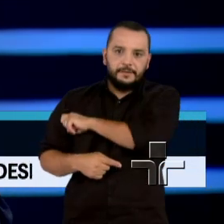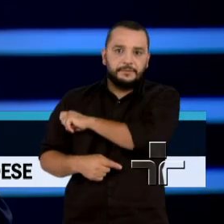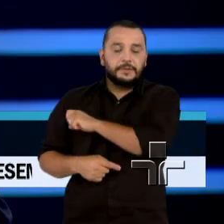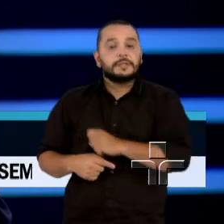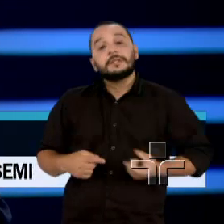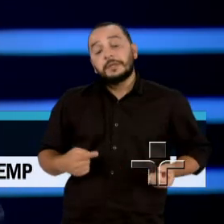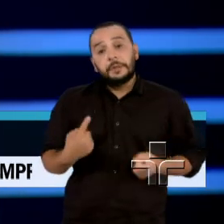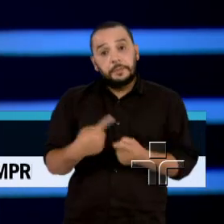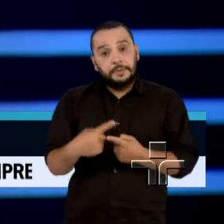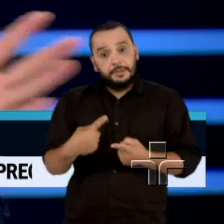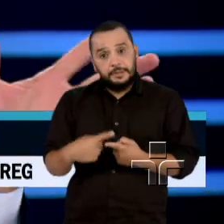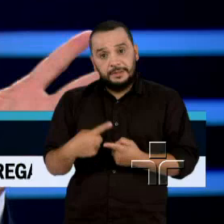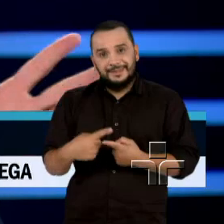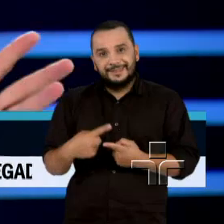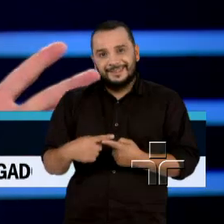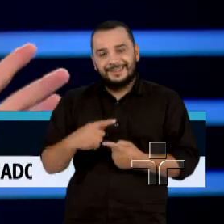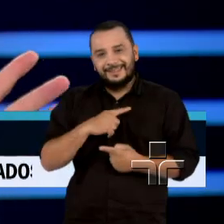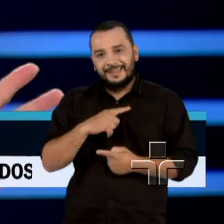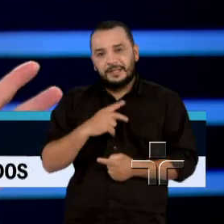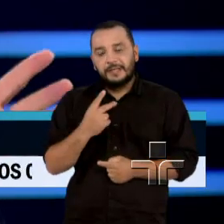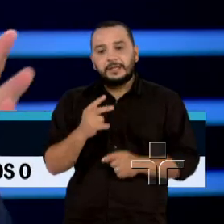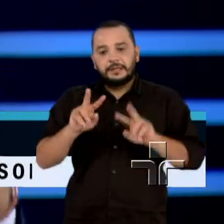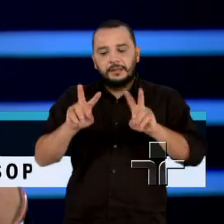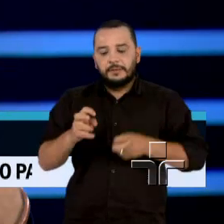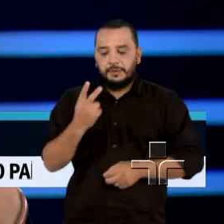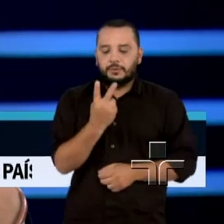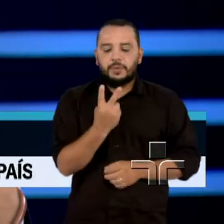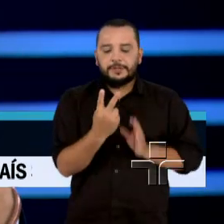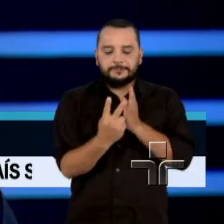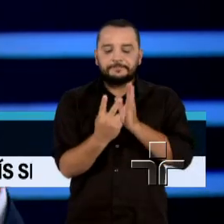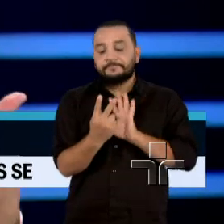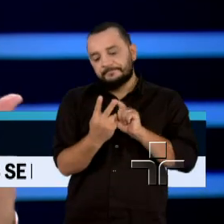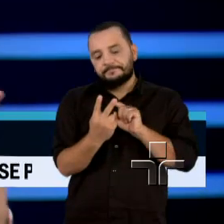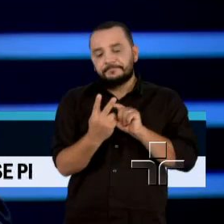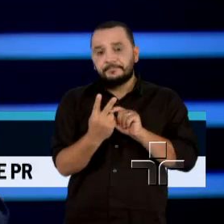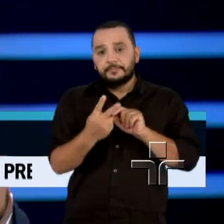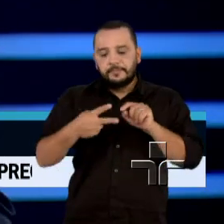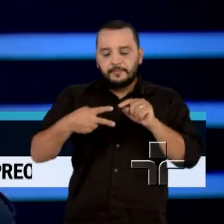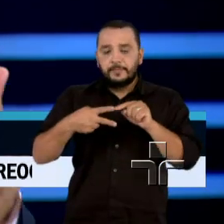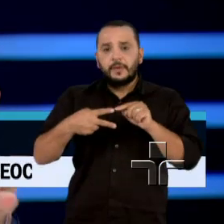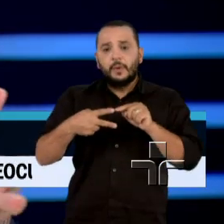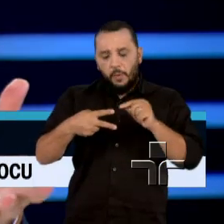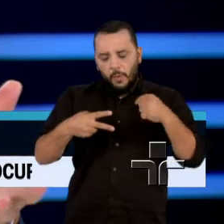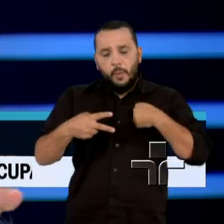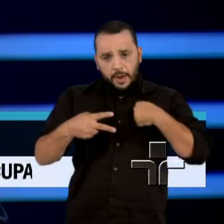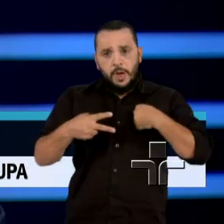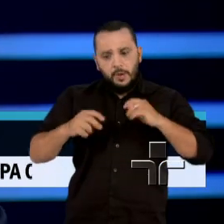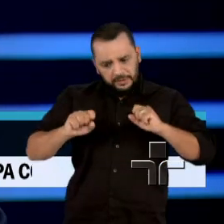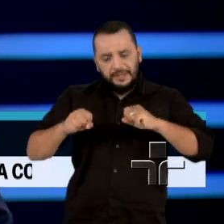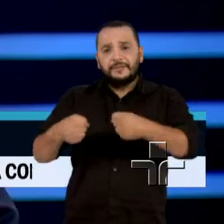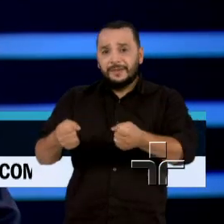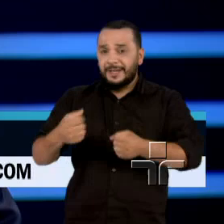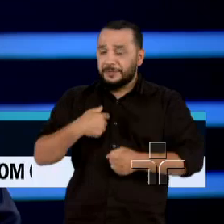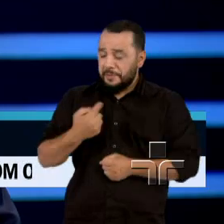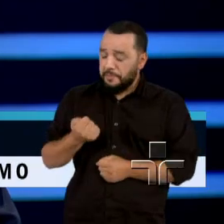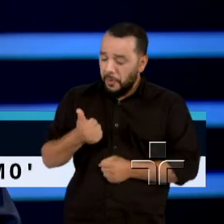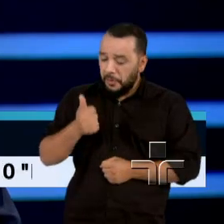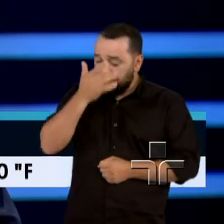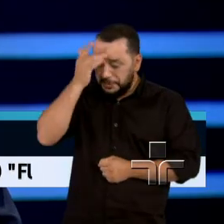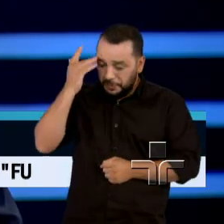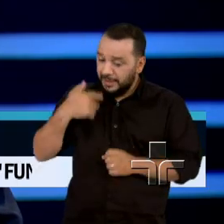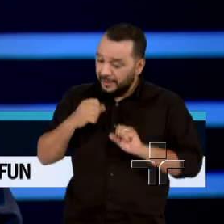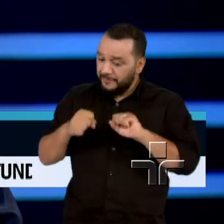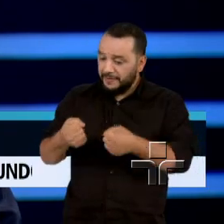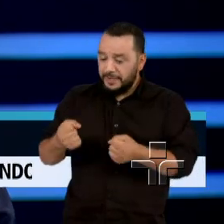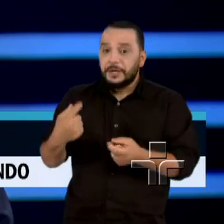possivelmente estar misturando duas grandes questões. Uma, que eu defendo isso, acho que um dos poucos que defende o fundo